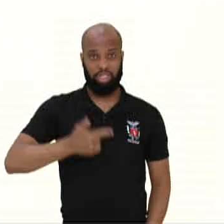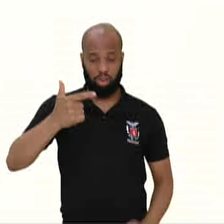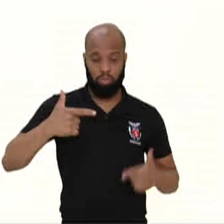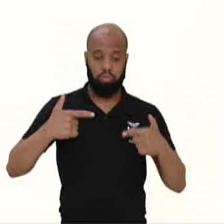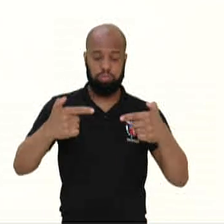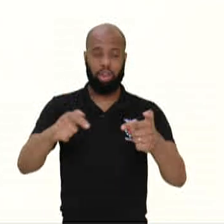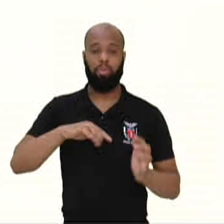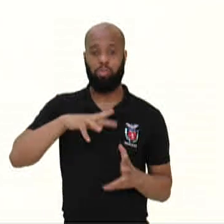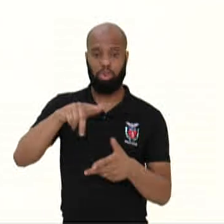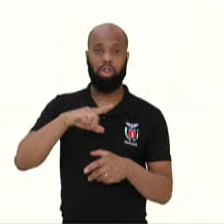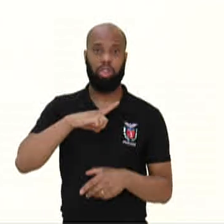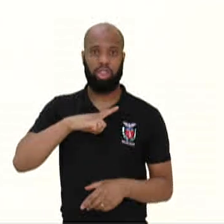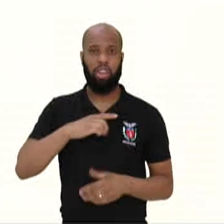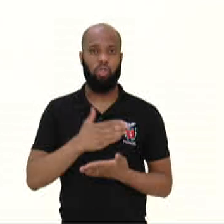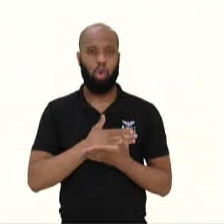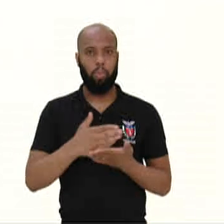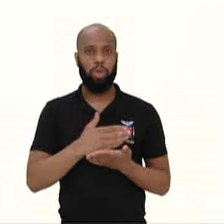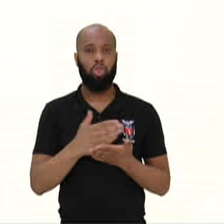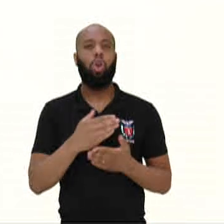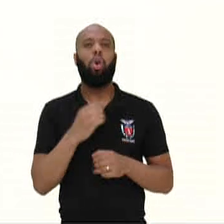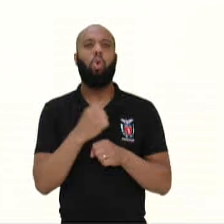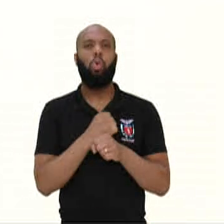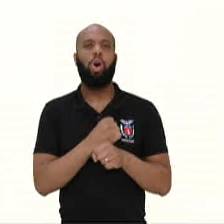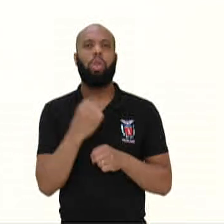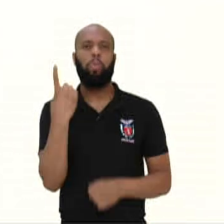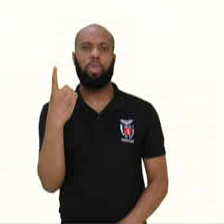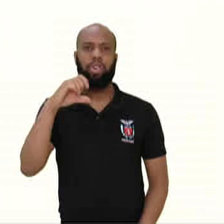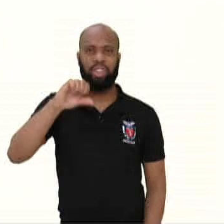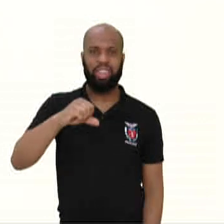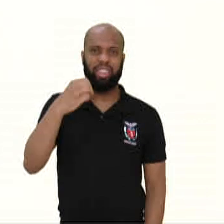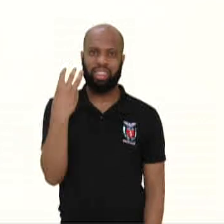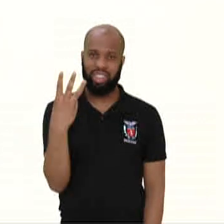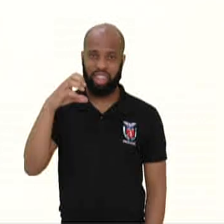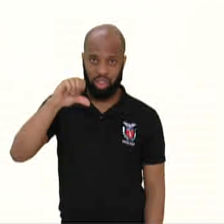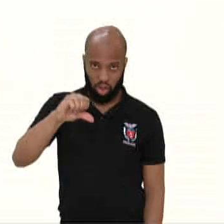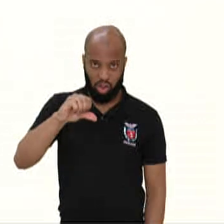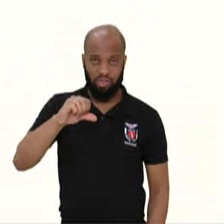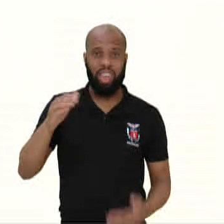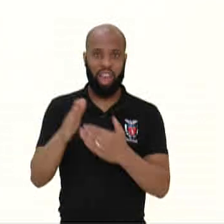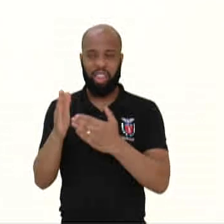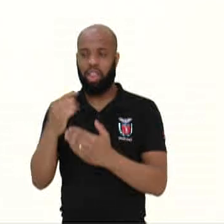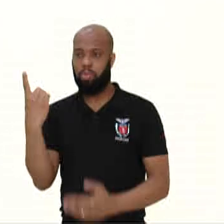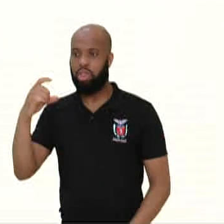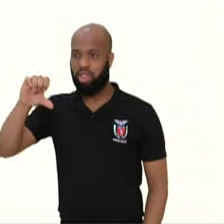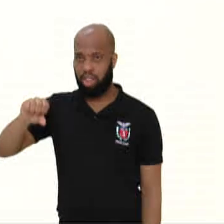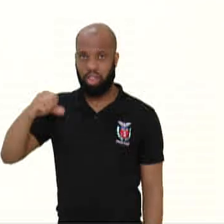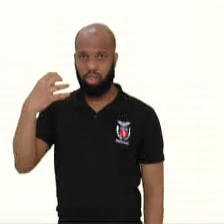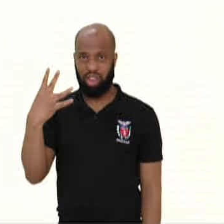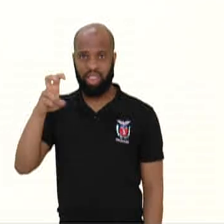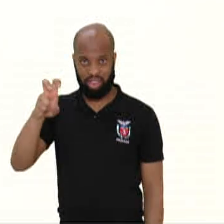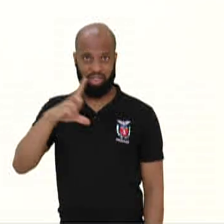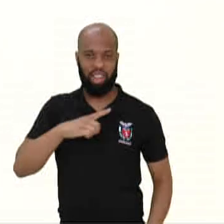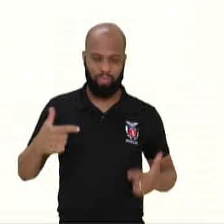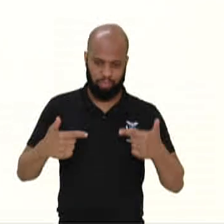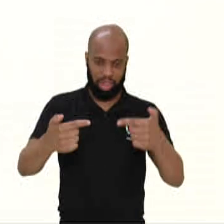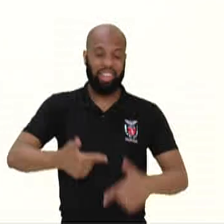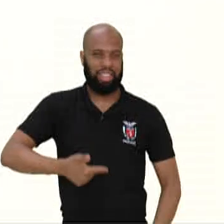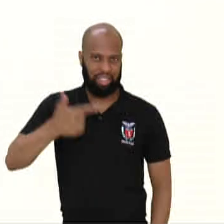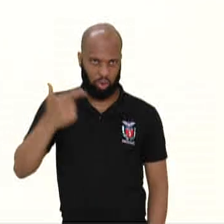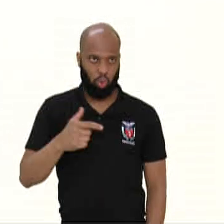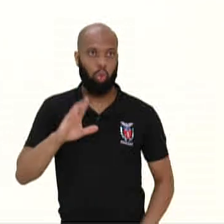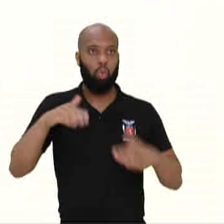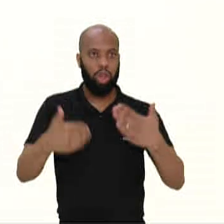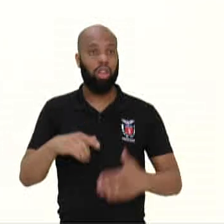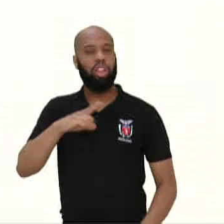ela teve início lá em 1939 e o seu término em 1945, a testosterona sintética